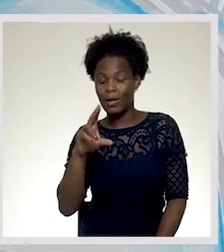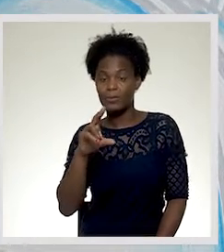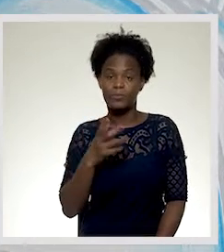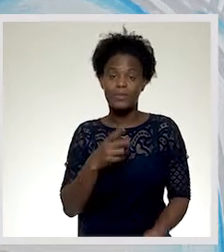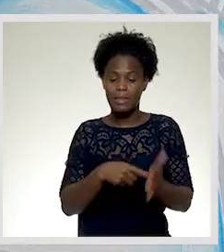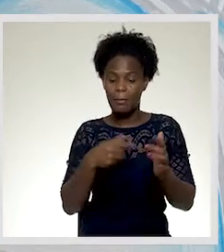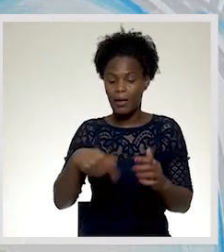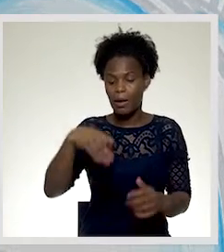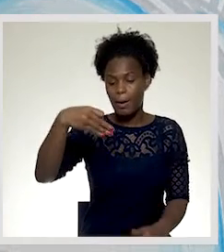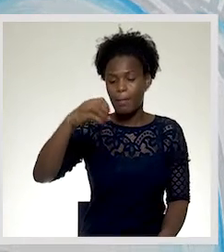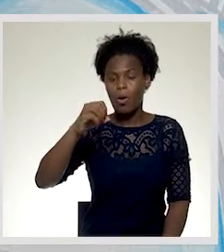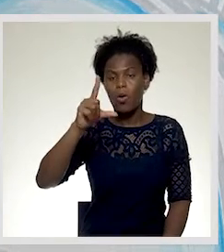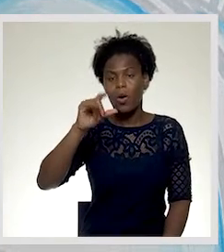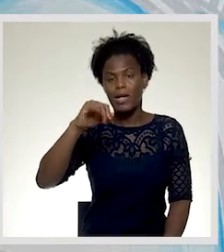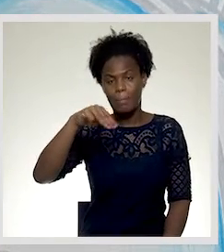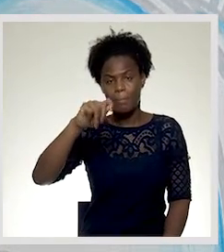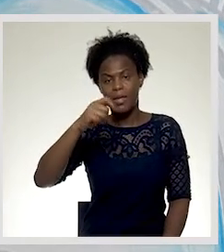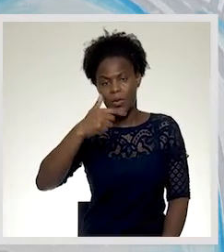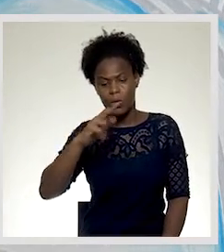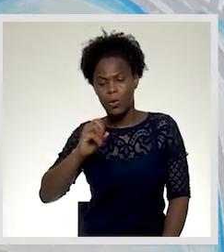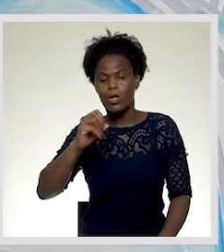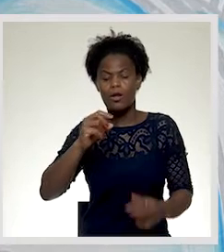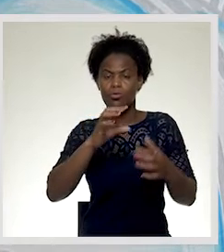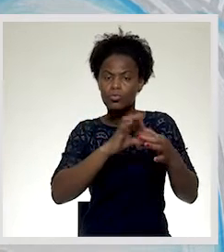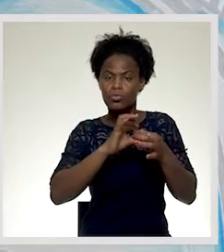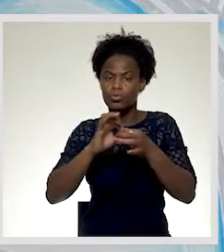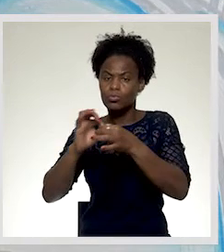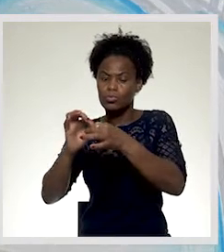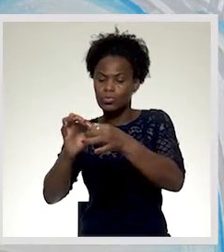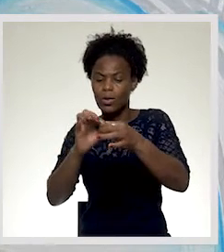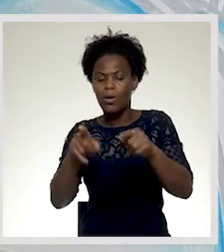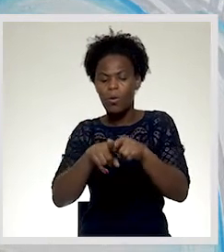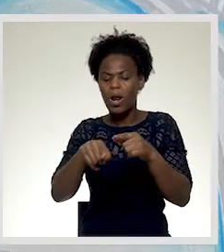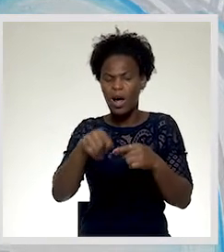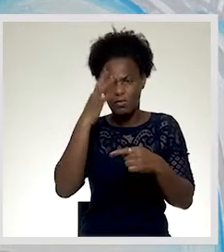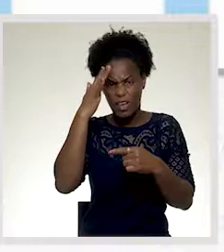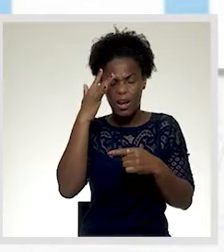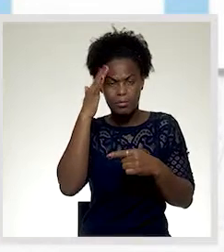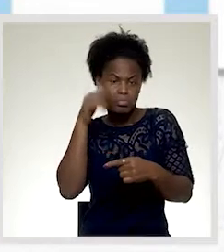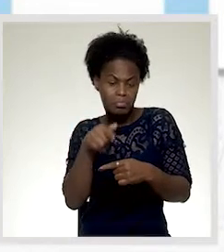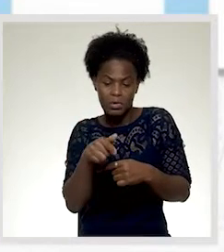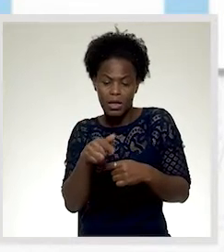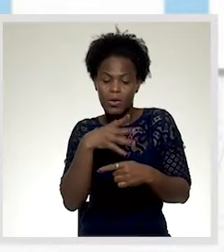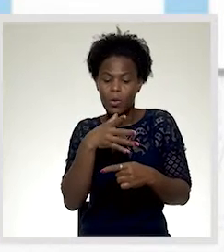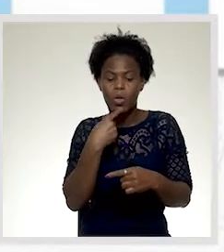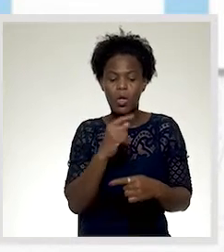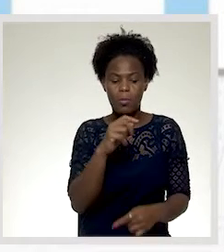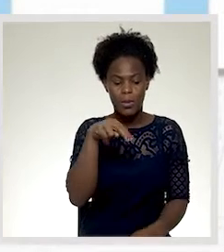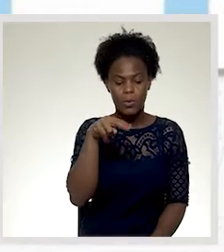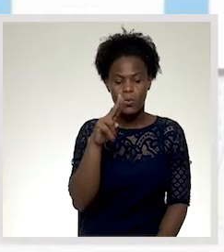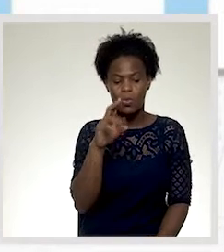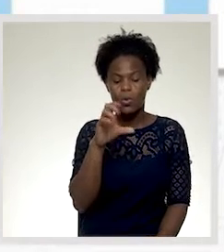Temos aqui um polímero, que é formado aqui por vários nucleótidos ligados entre si, igual ao que nós temos aqui. Ou seja, são